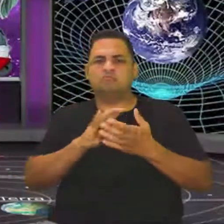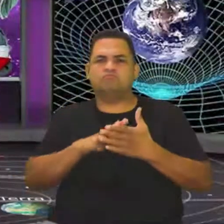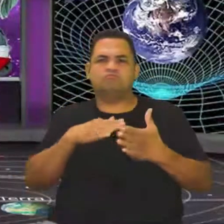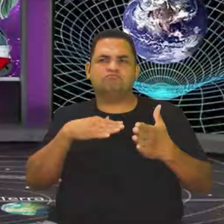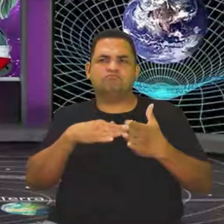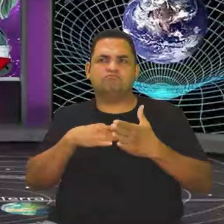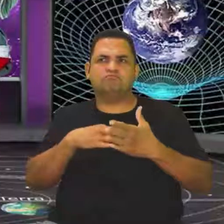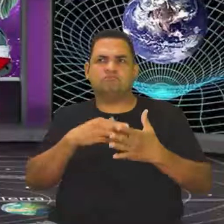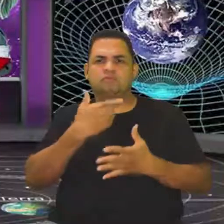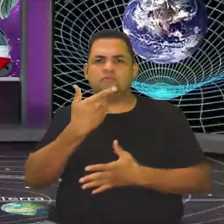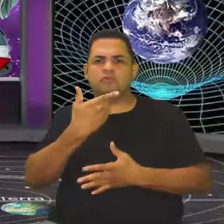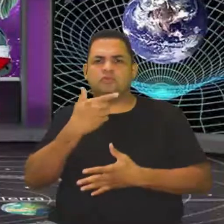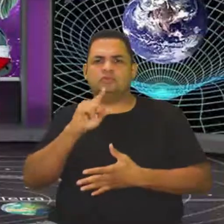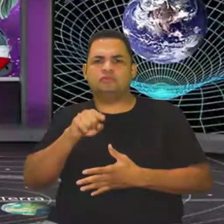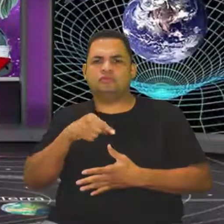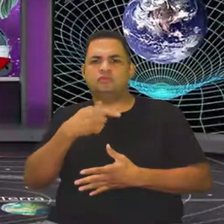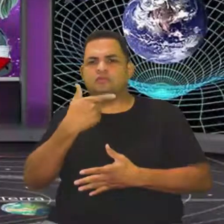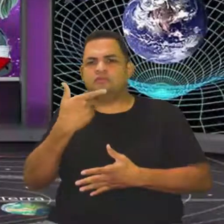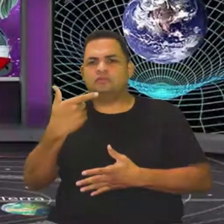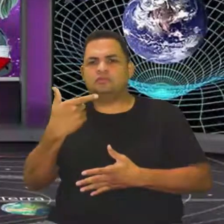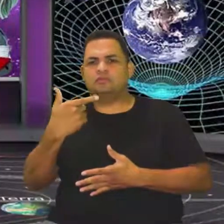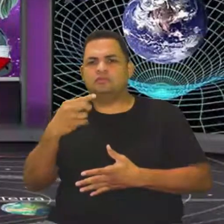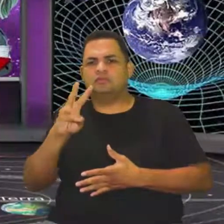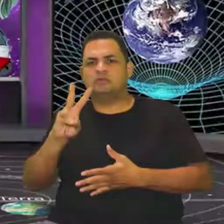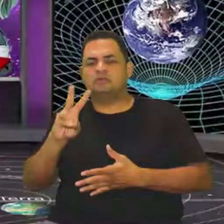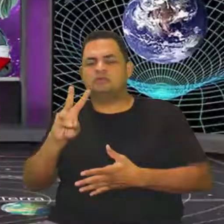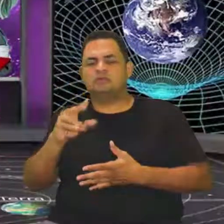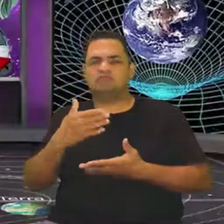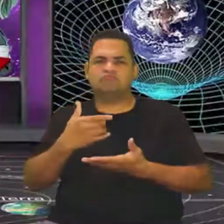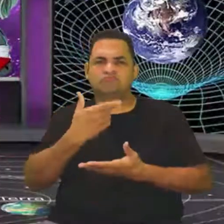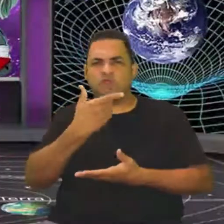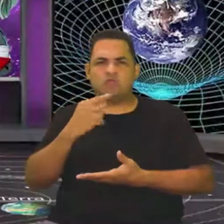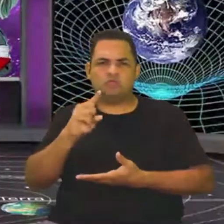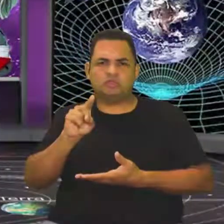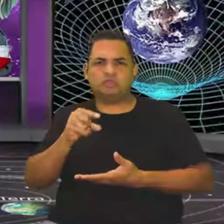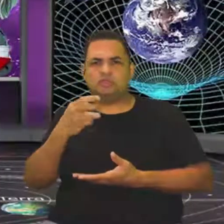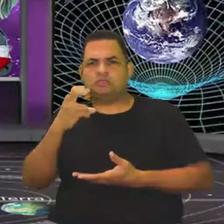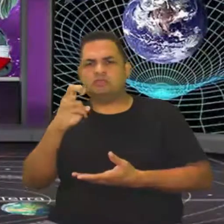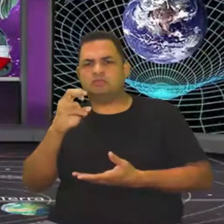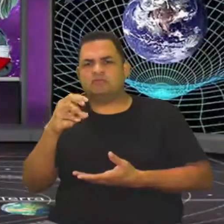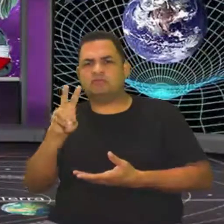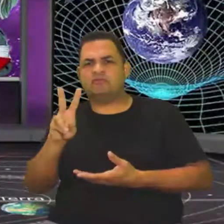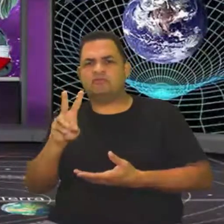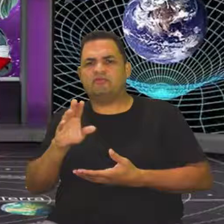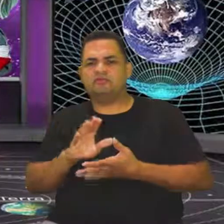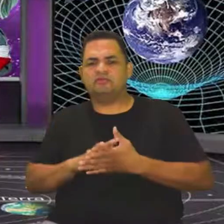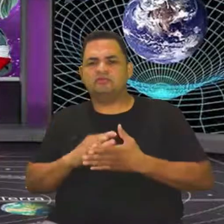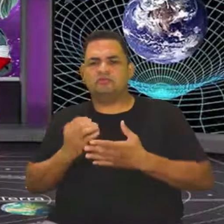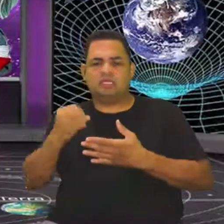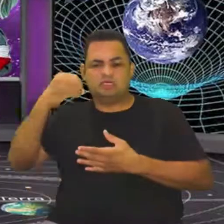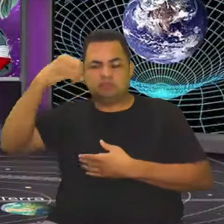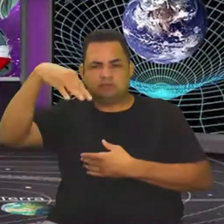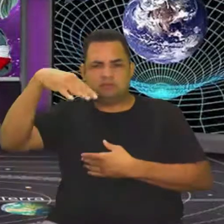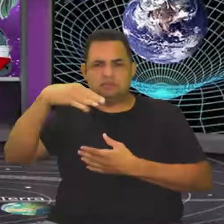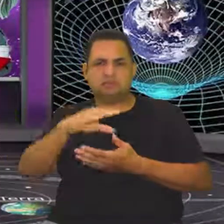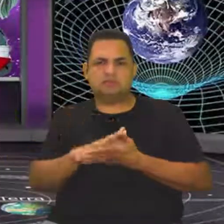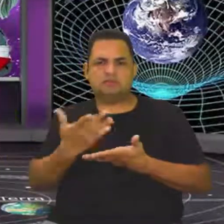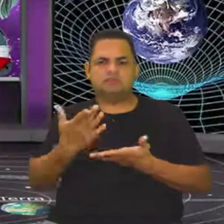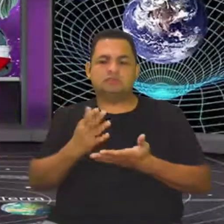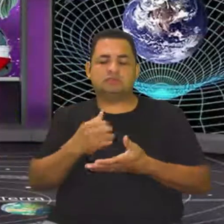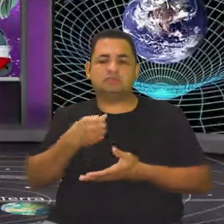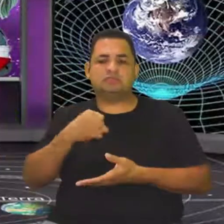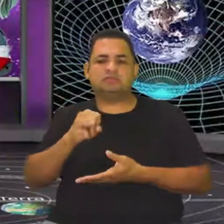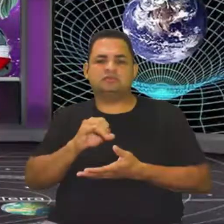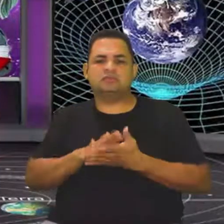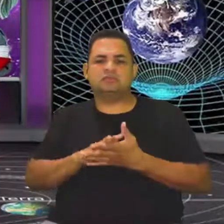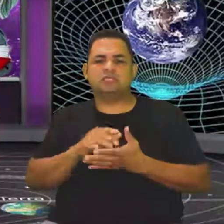máximo 2,2 volts, 2,5 volts para alimentar. Se você coloca uma bateria de 9 e